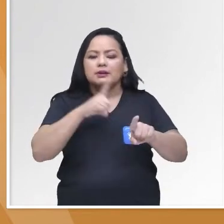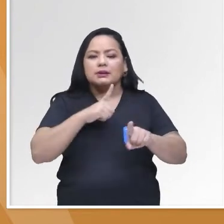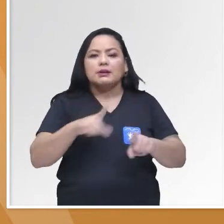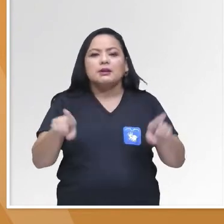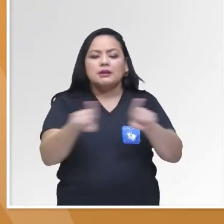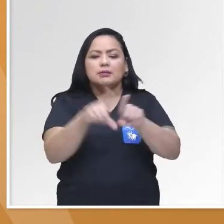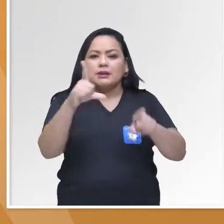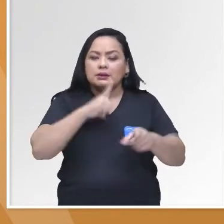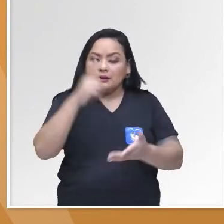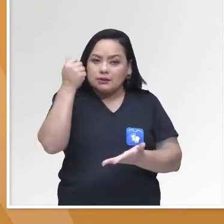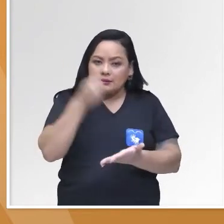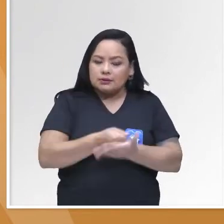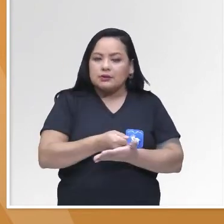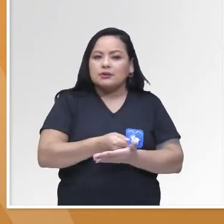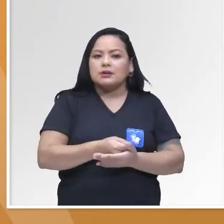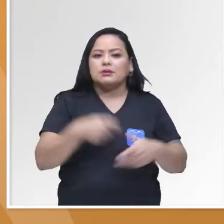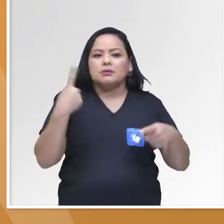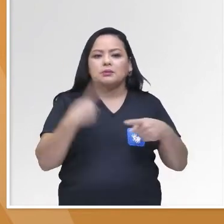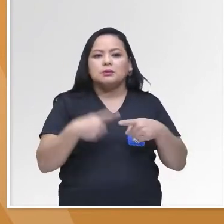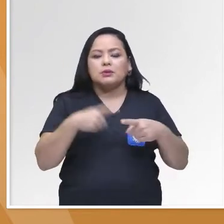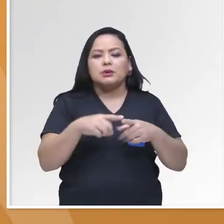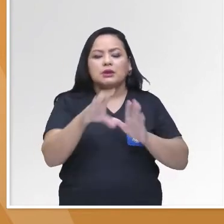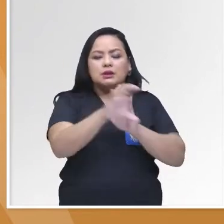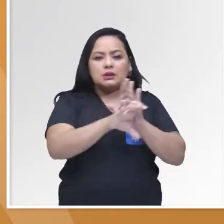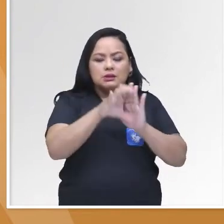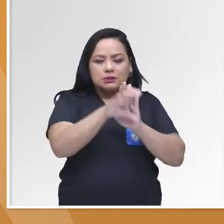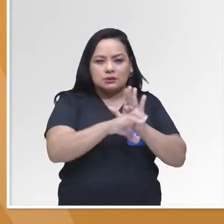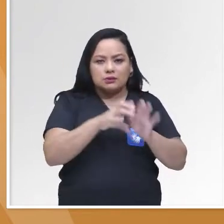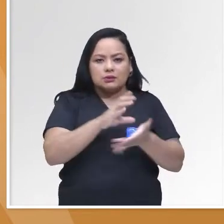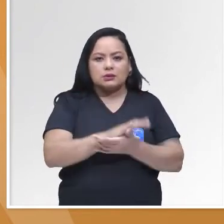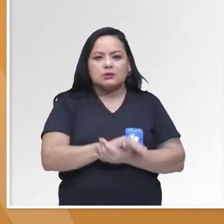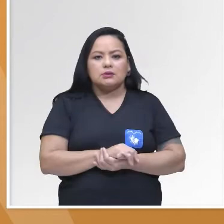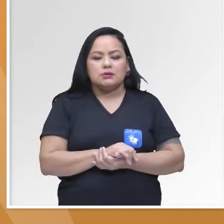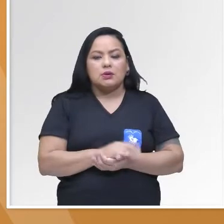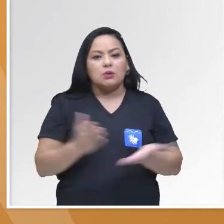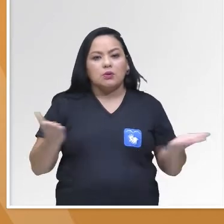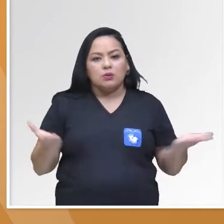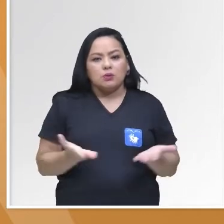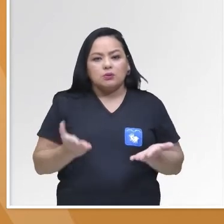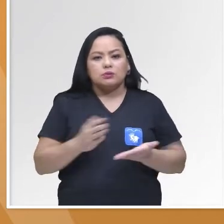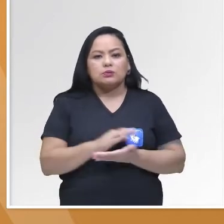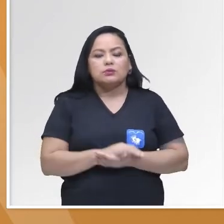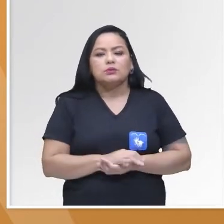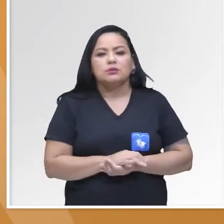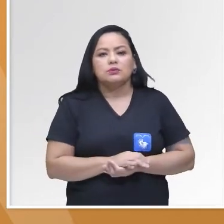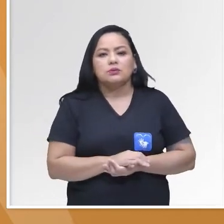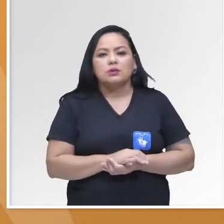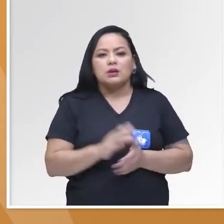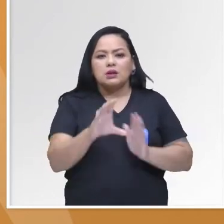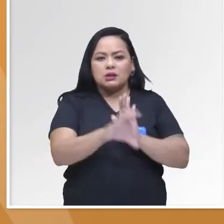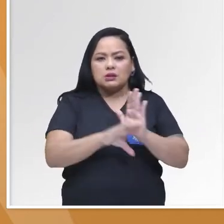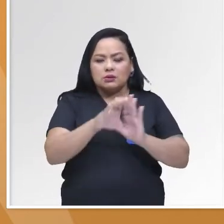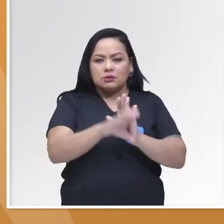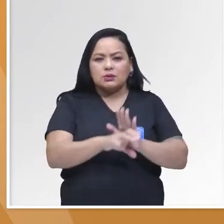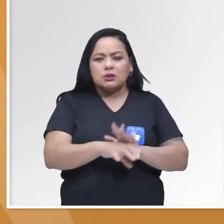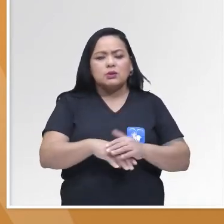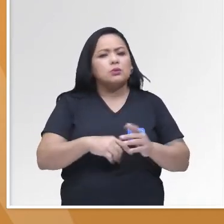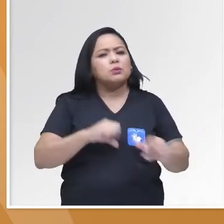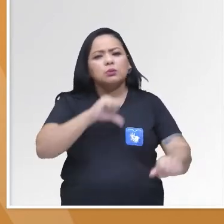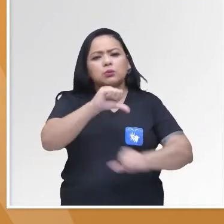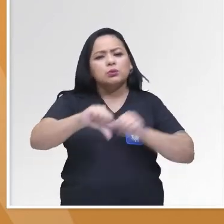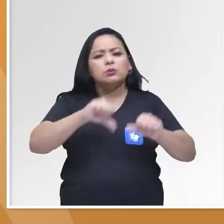tem deveres, porque esse conceito, atualmente, ele já extrapola,